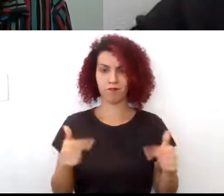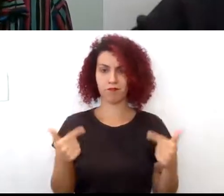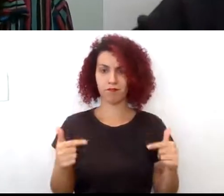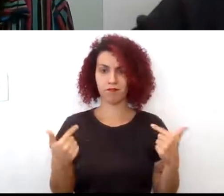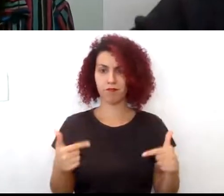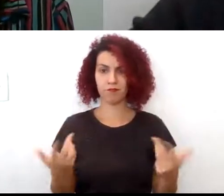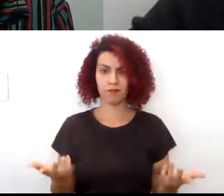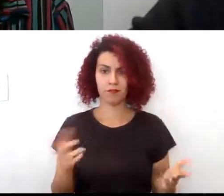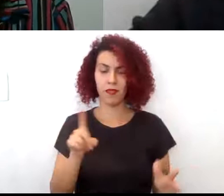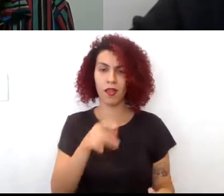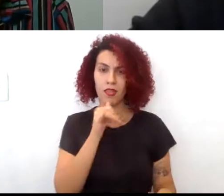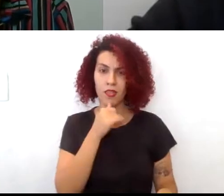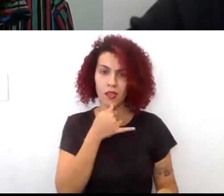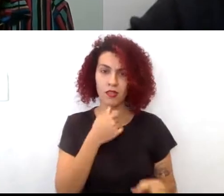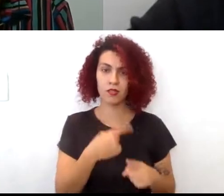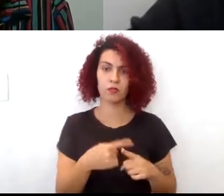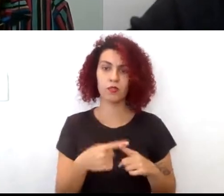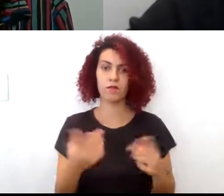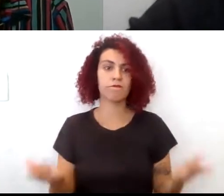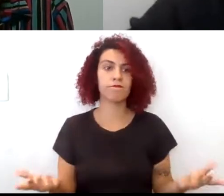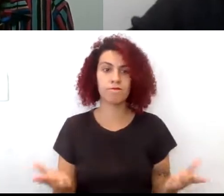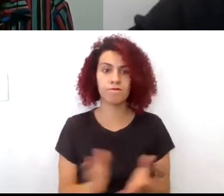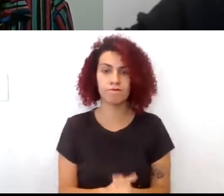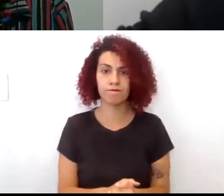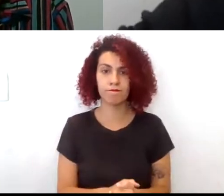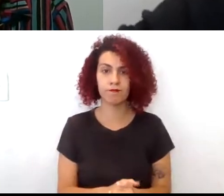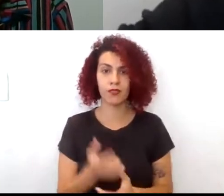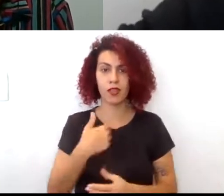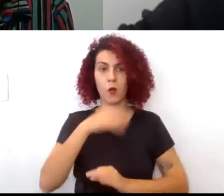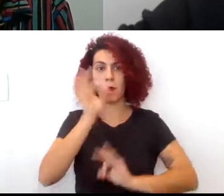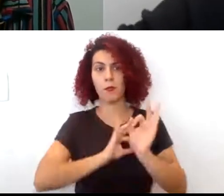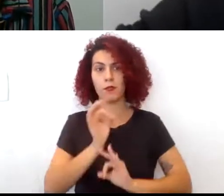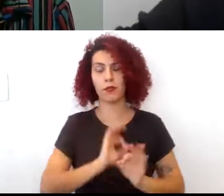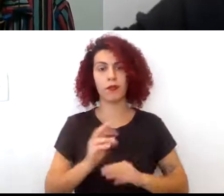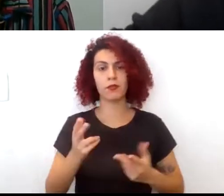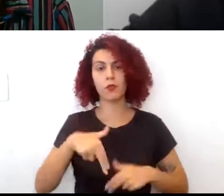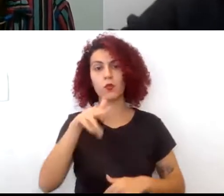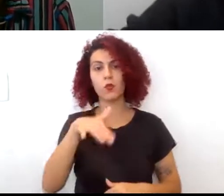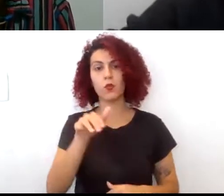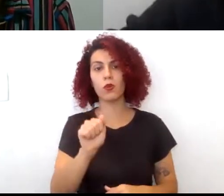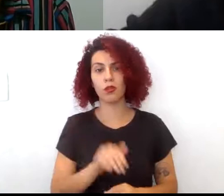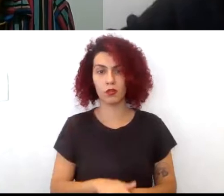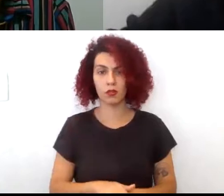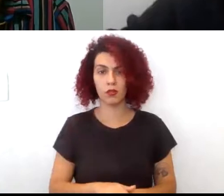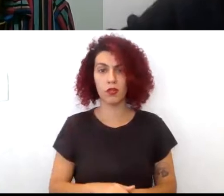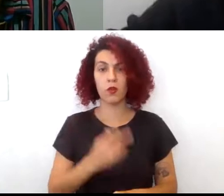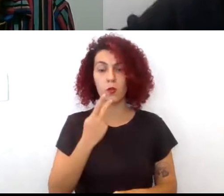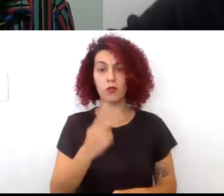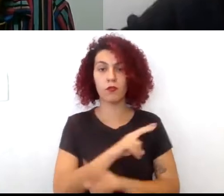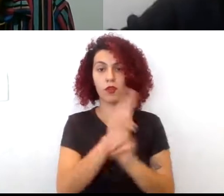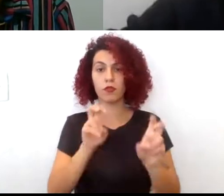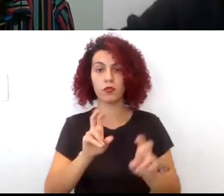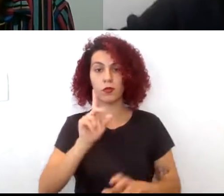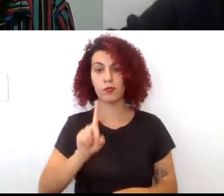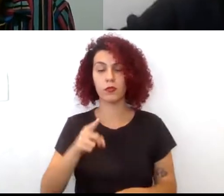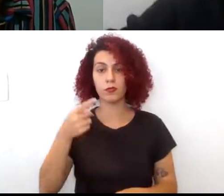mesmo triste porque a gente fala não tem isso não tá preparado nunca está preparado e quando eu falo de posse humanidade eu